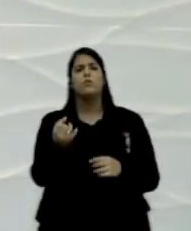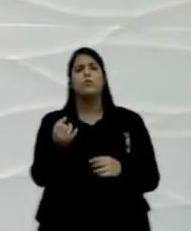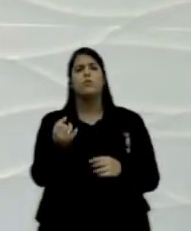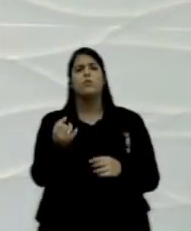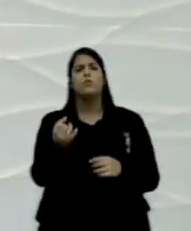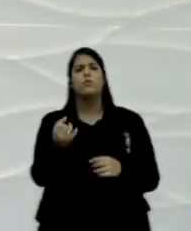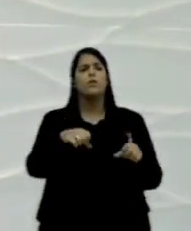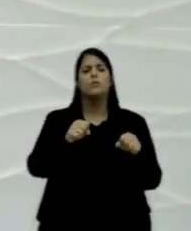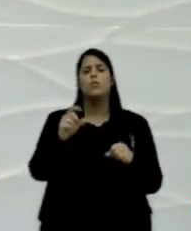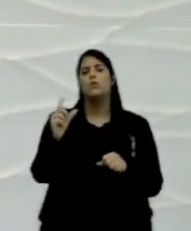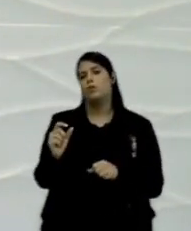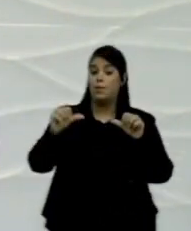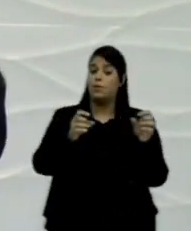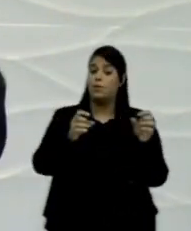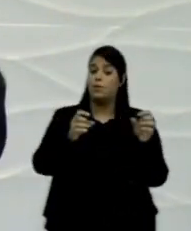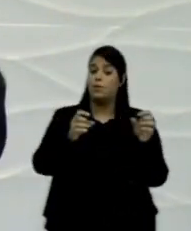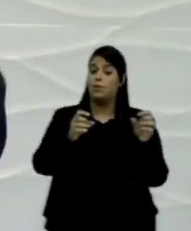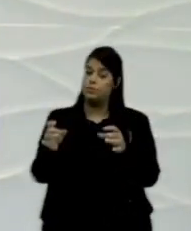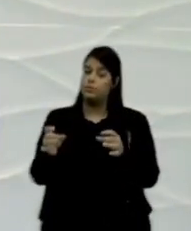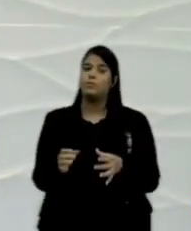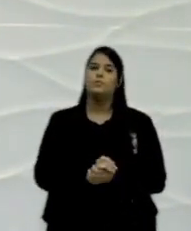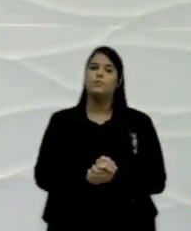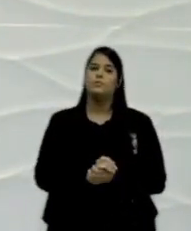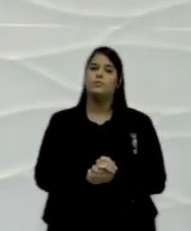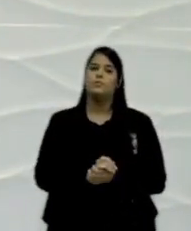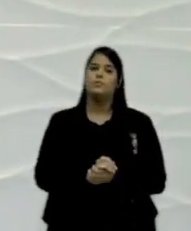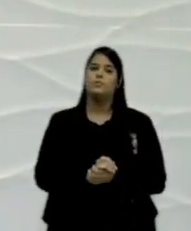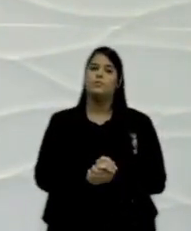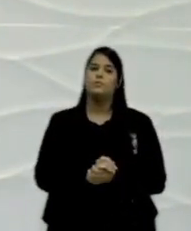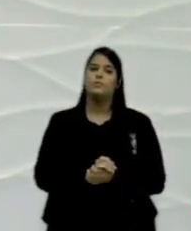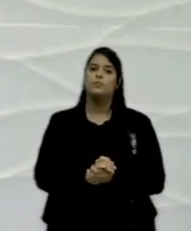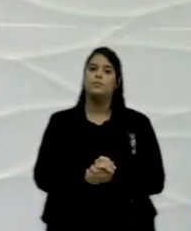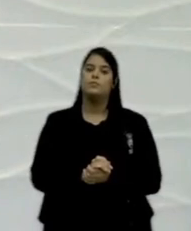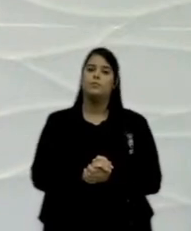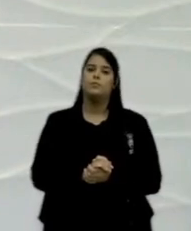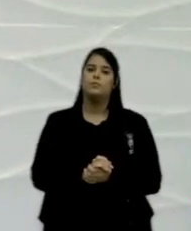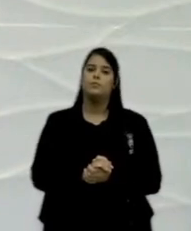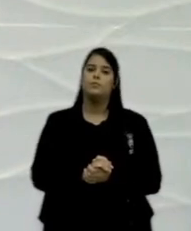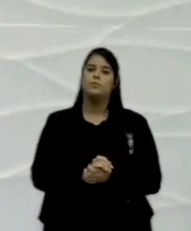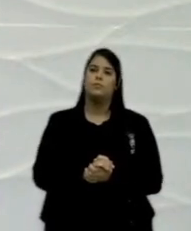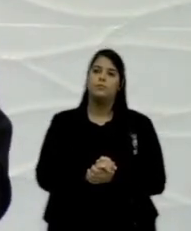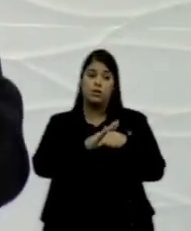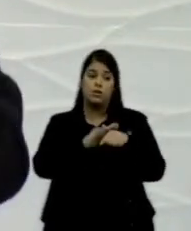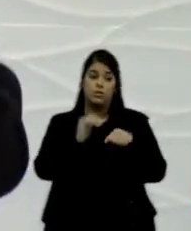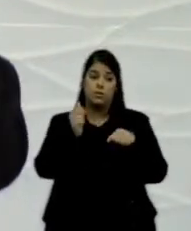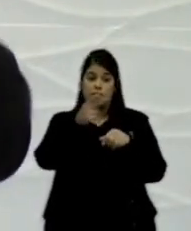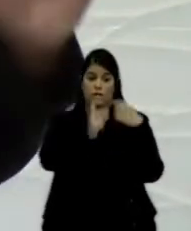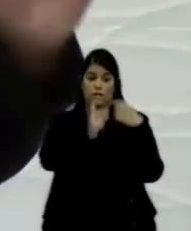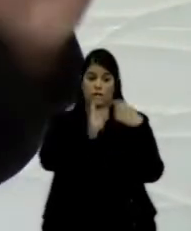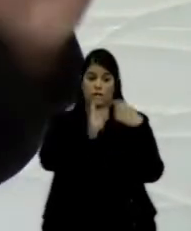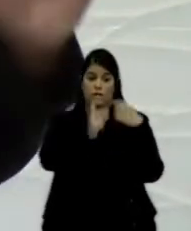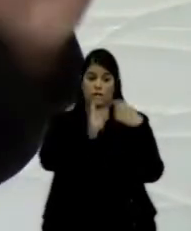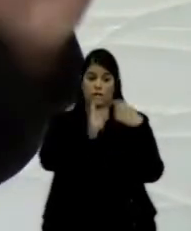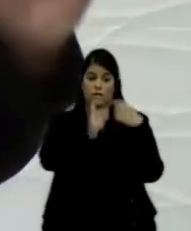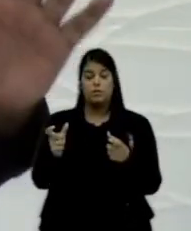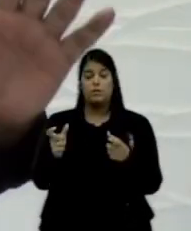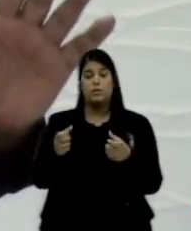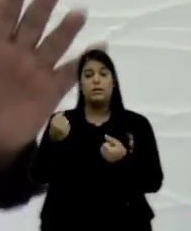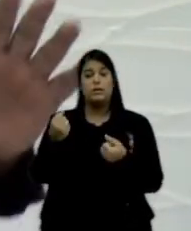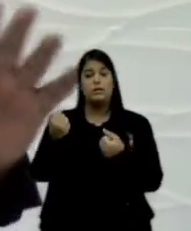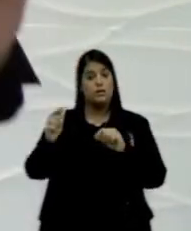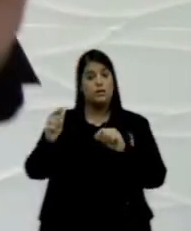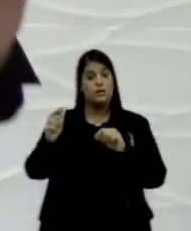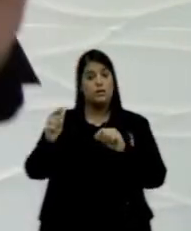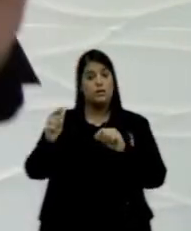comércio. Quando eu me levantei nessa casa aqui, que chamaram o pessoal da lotação, que só no começo foi assim,